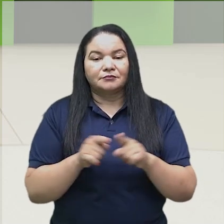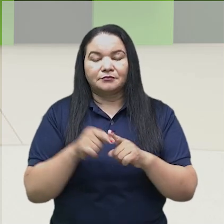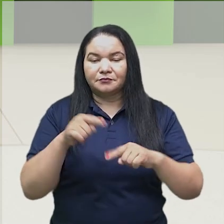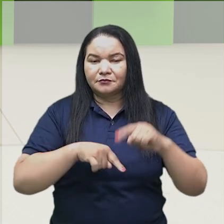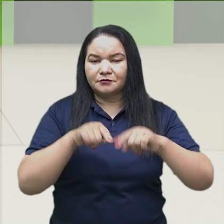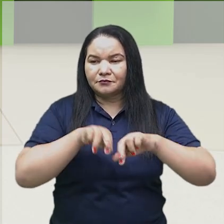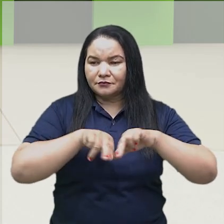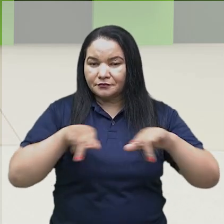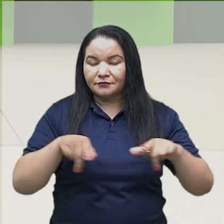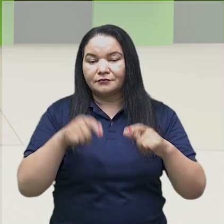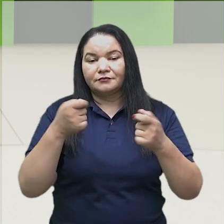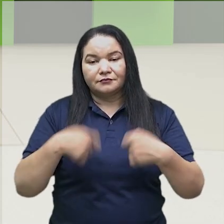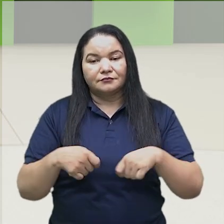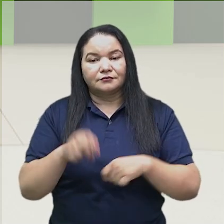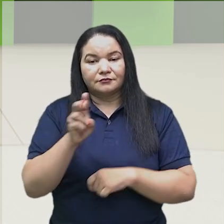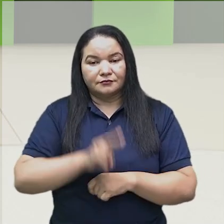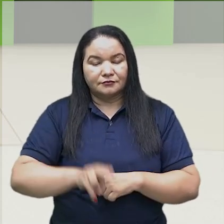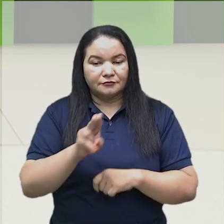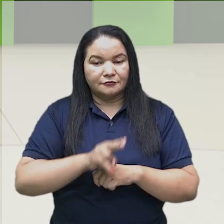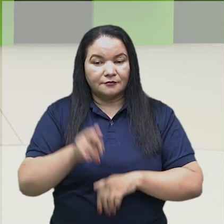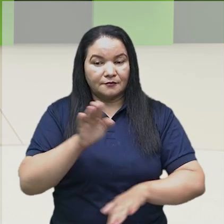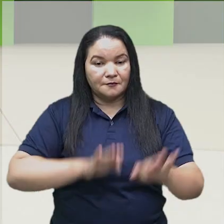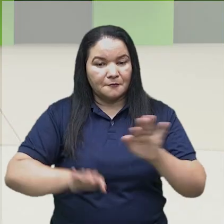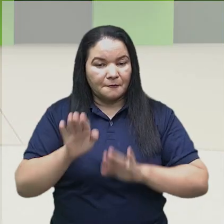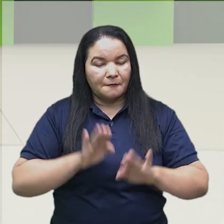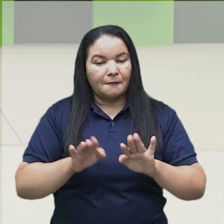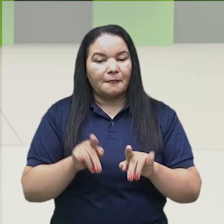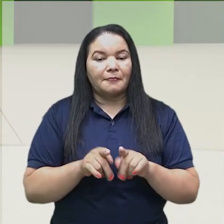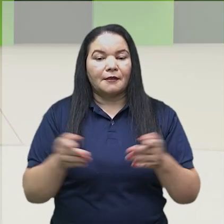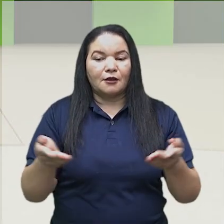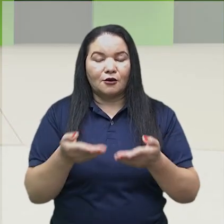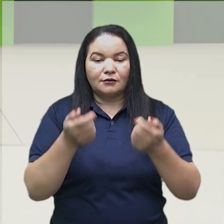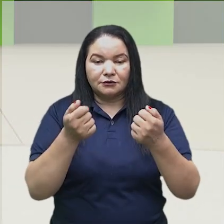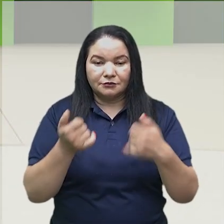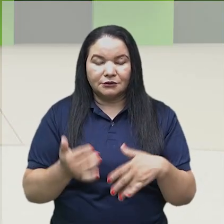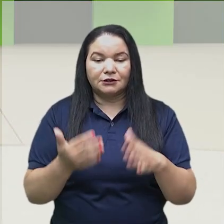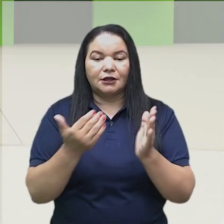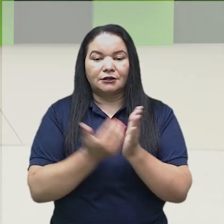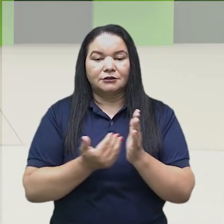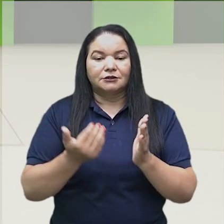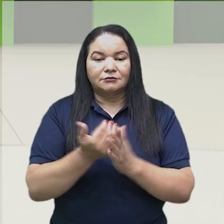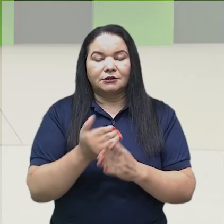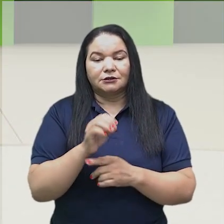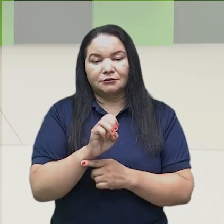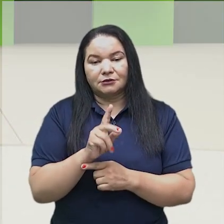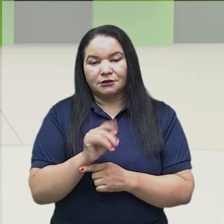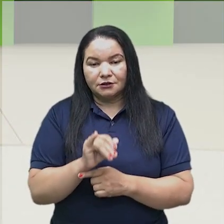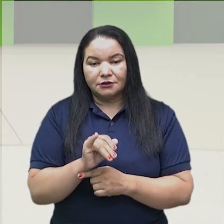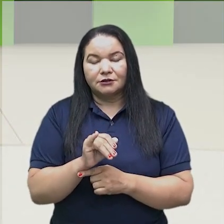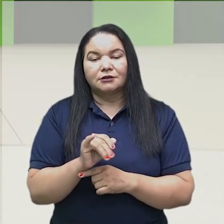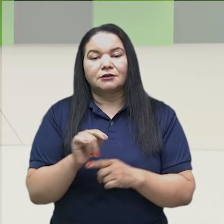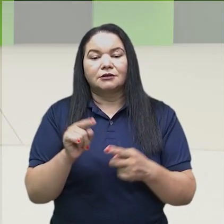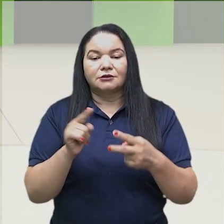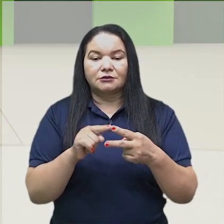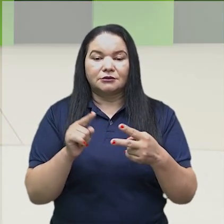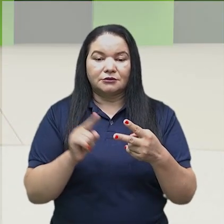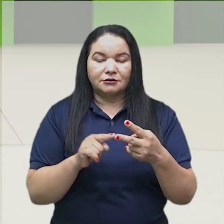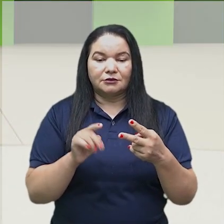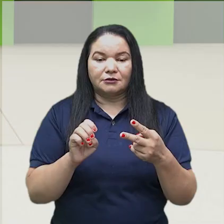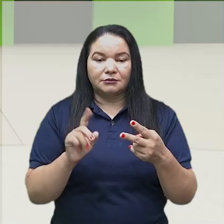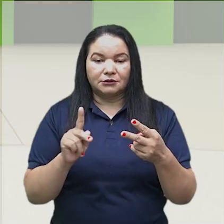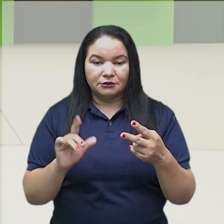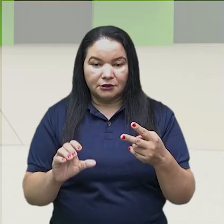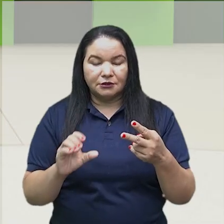ser utilizados, né, da melhor maneira possível. E aí vamos lá, né, falando de EPI e EPC, né, EPI